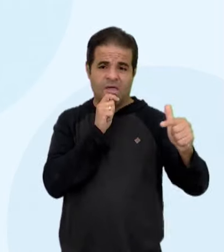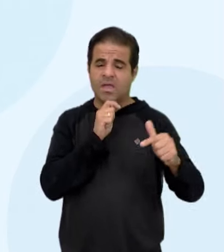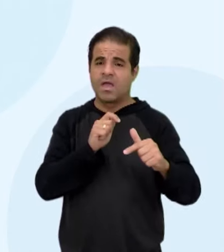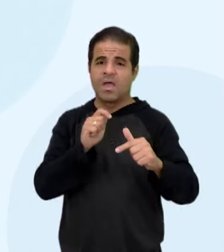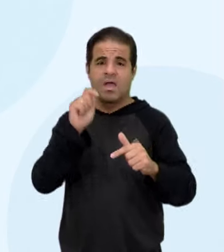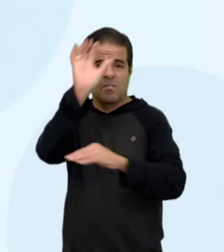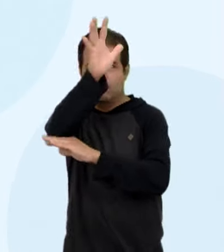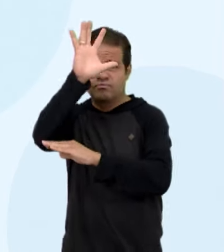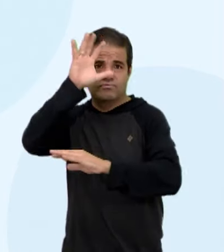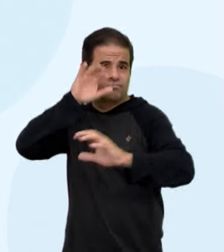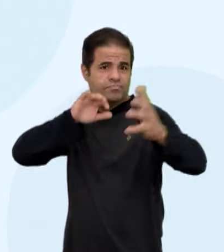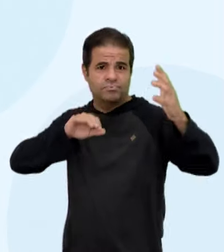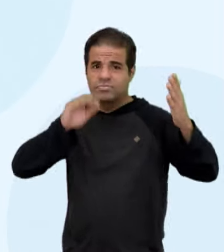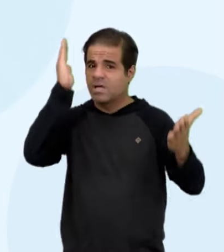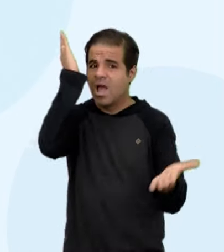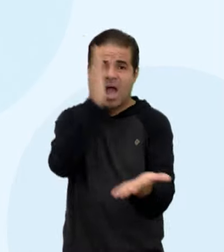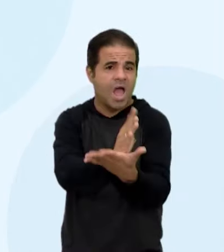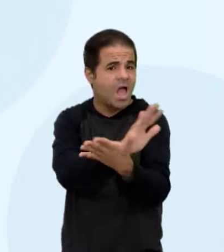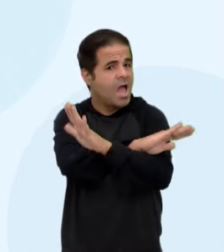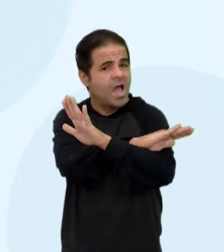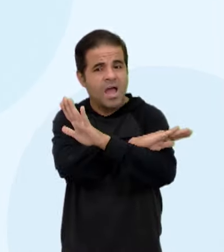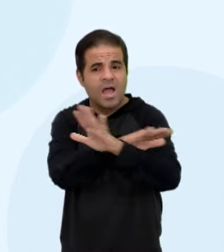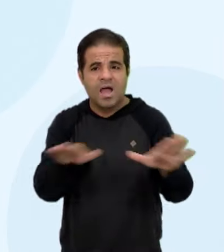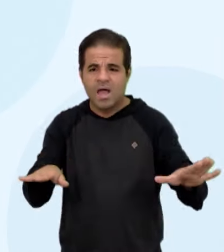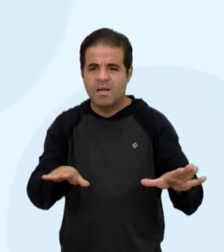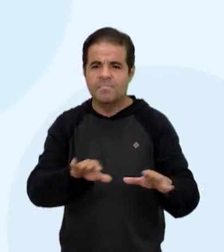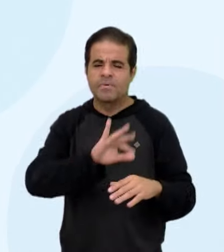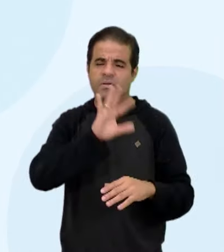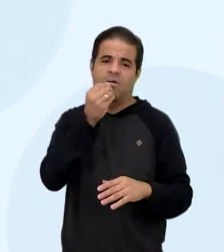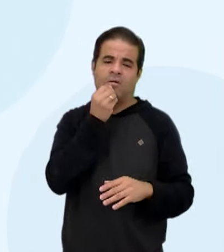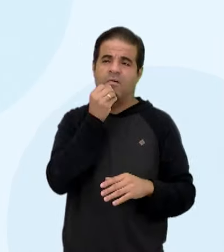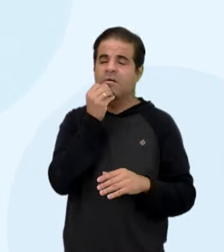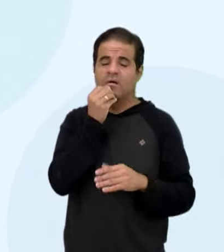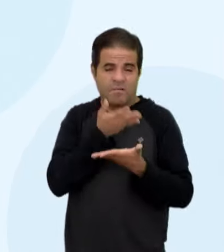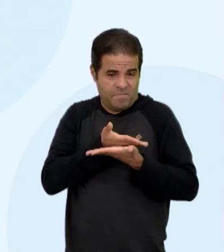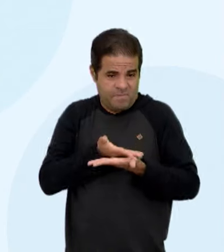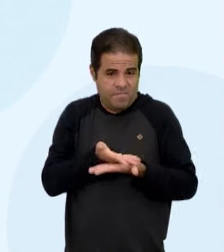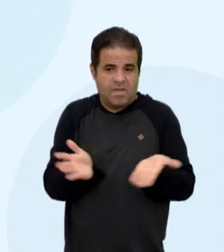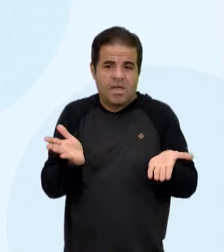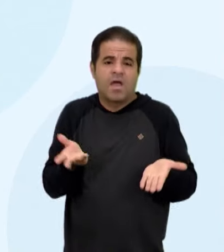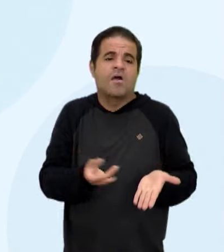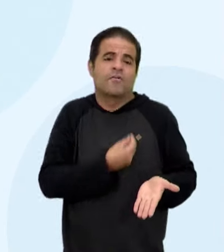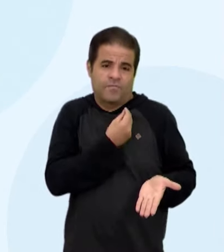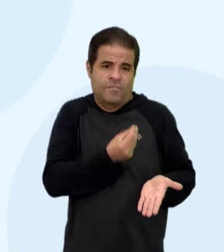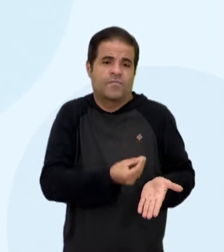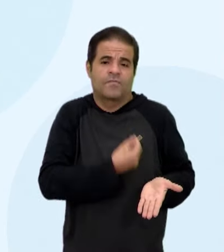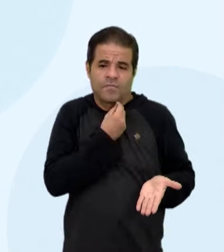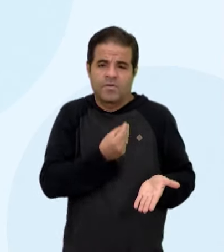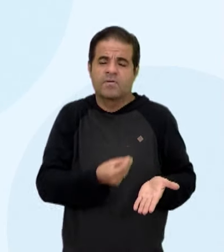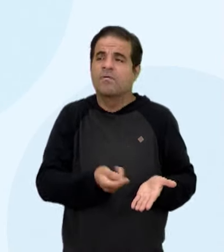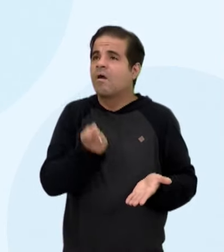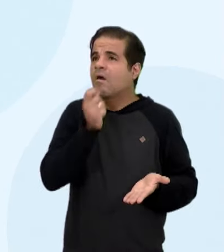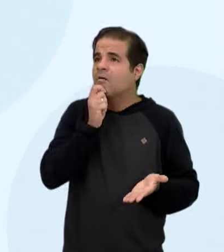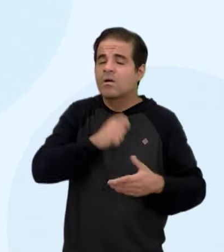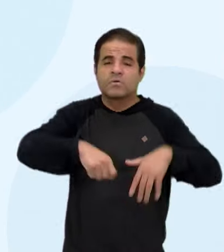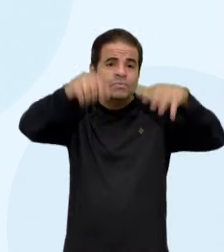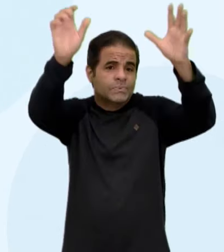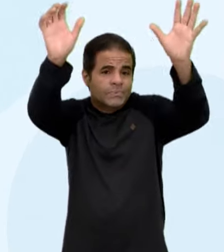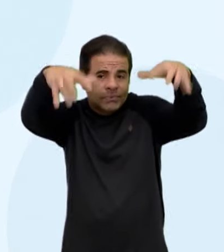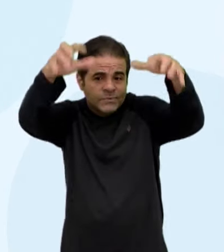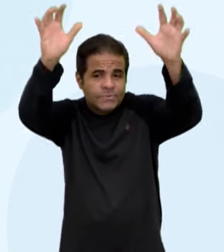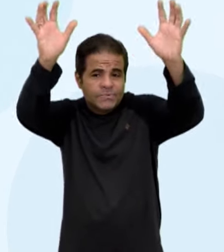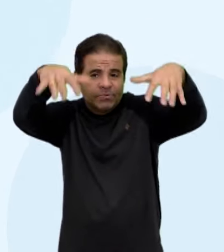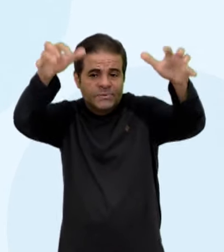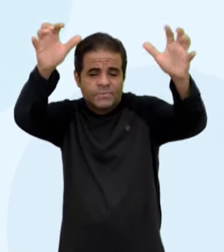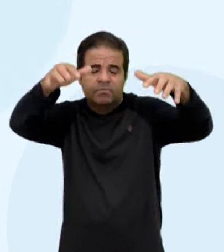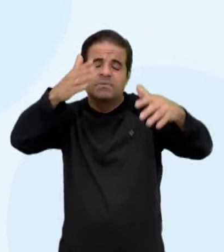floresta amazônica e também vai acabar com as chances de habitar aqui a região sudeste, né? Porque sem chuvas, né, a gente sabe a